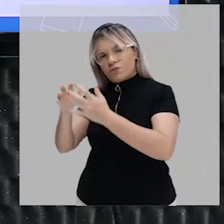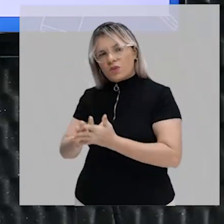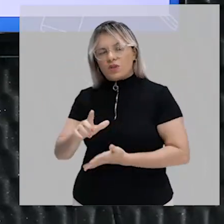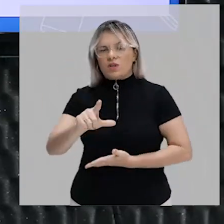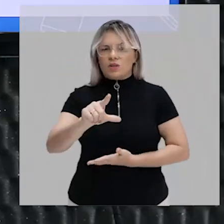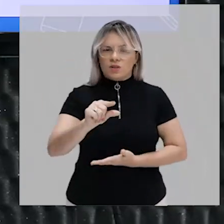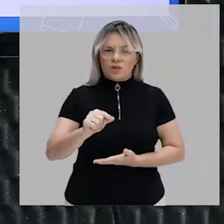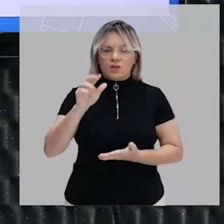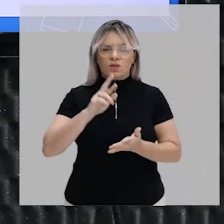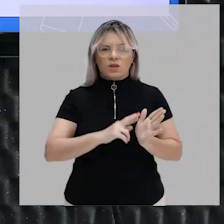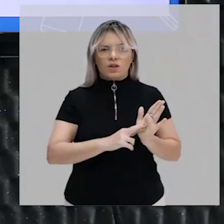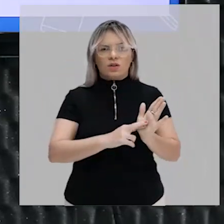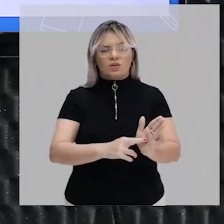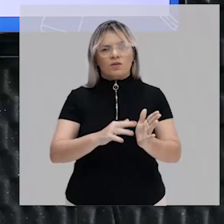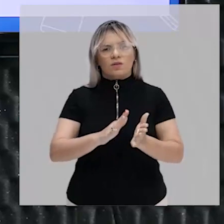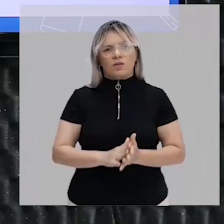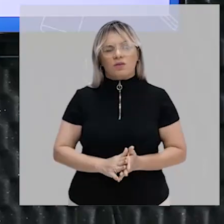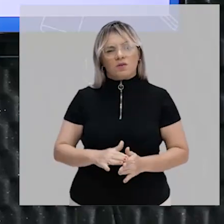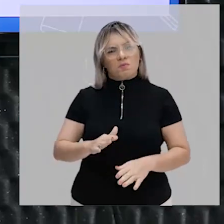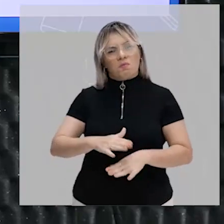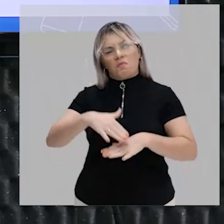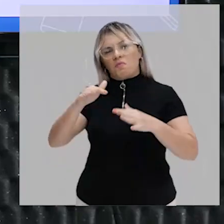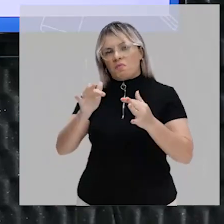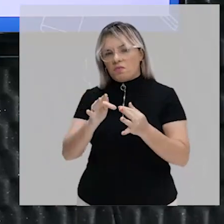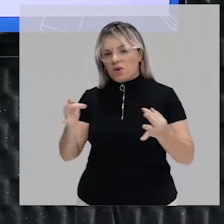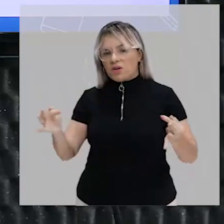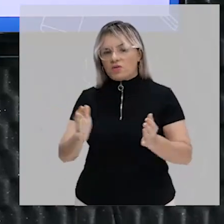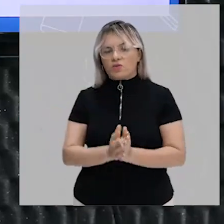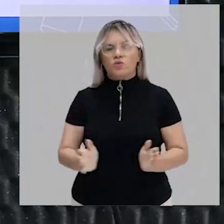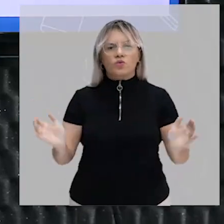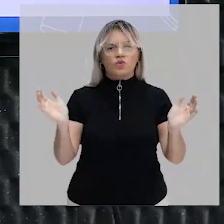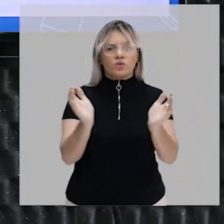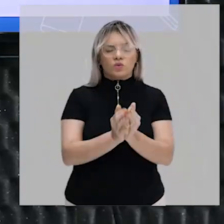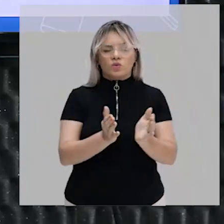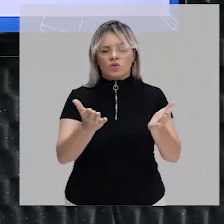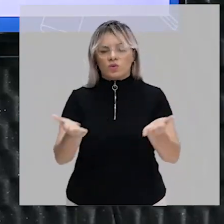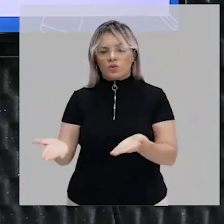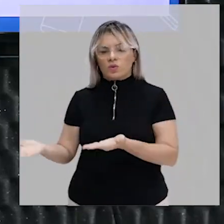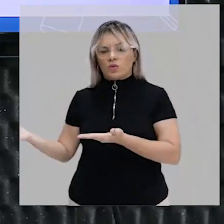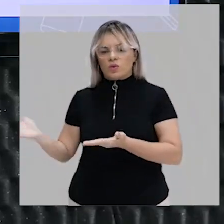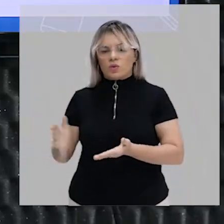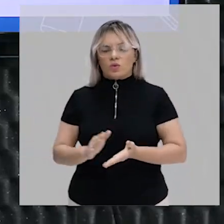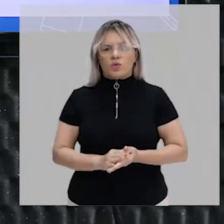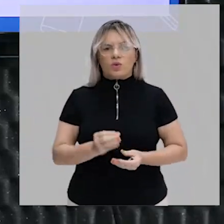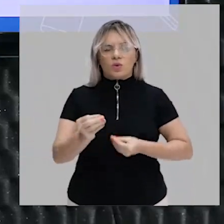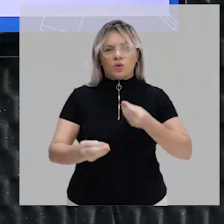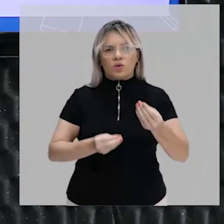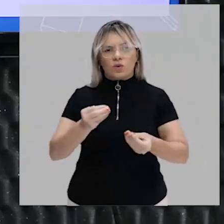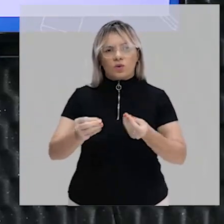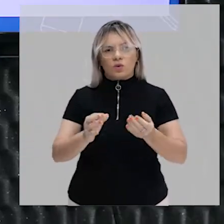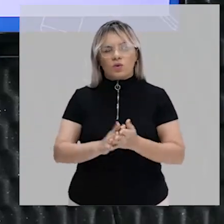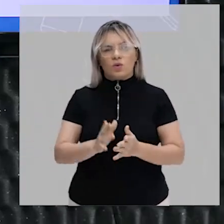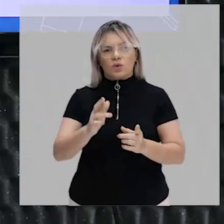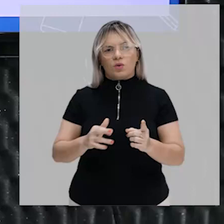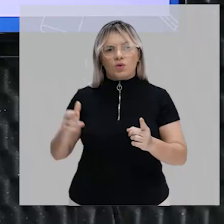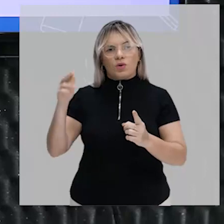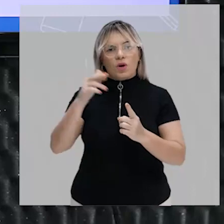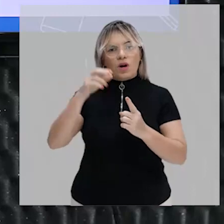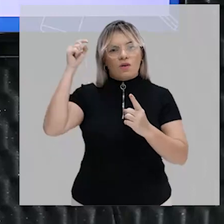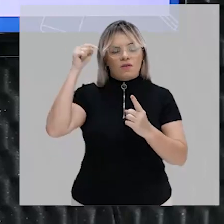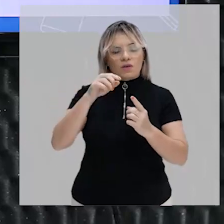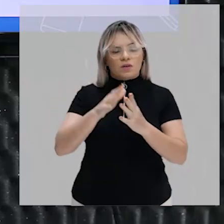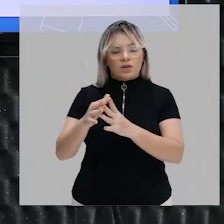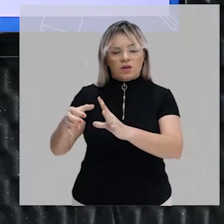sempre pela representação mais simples para conjuntos. No caso, como eu estou me referindo aqui à união entre